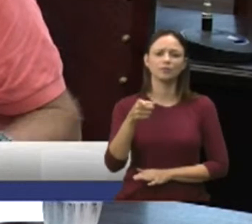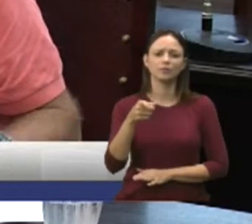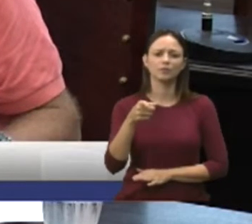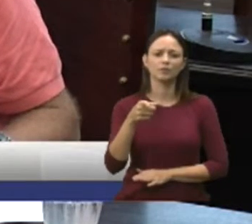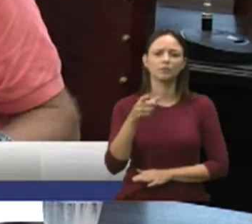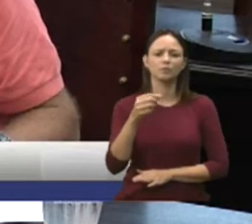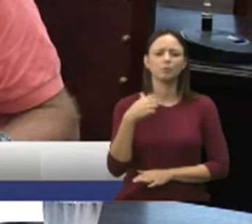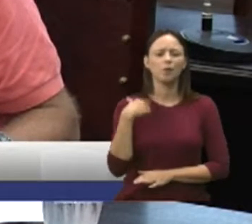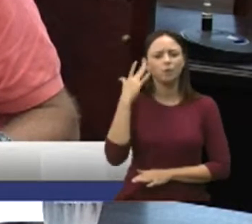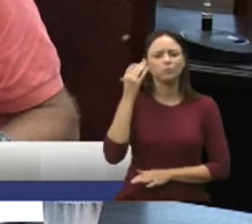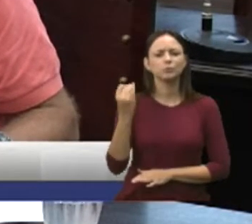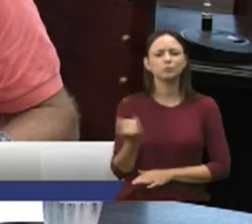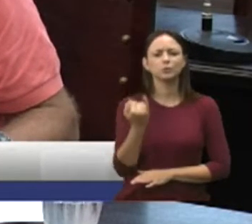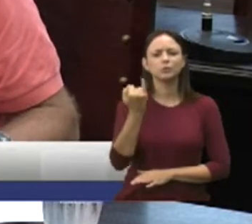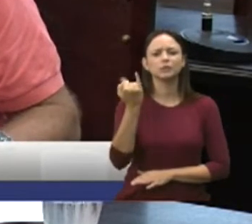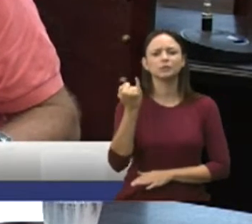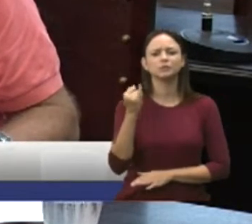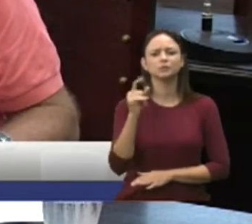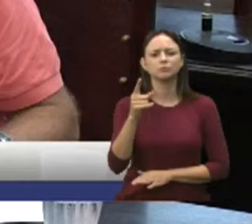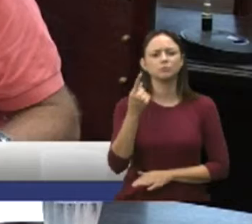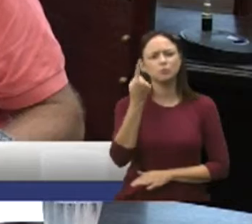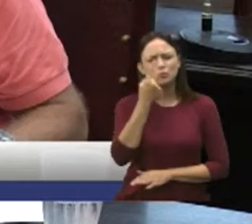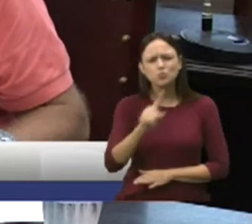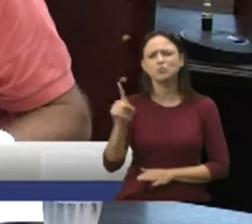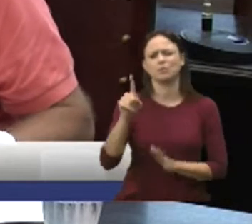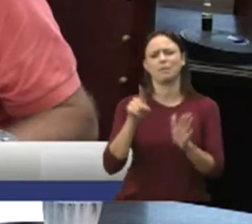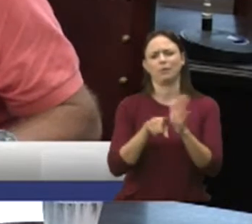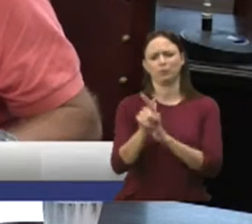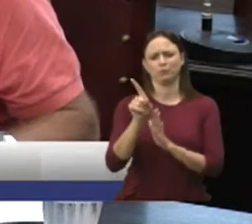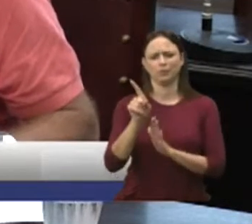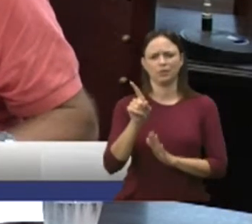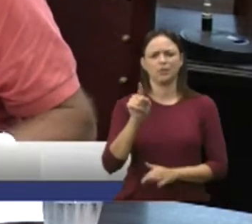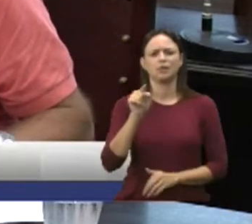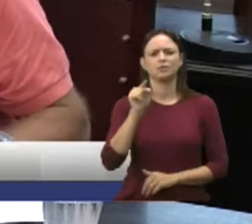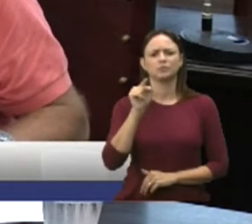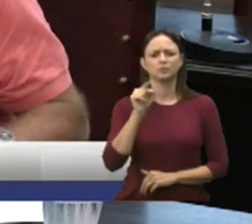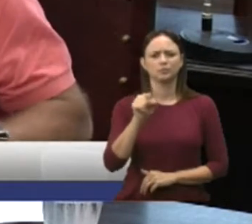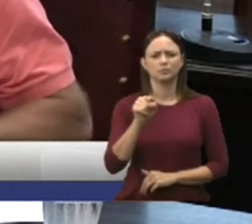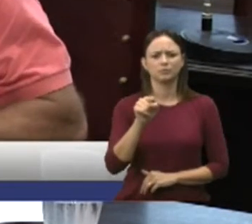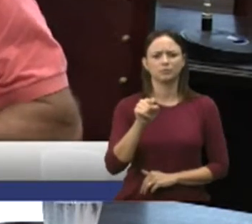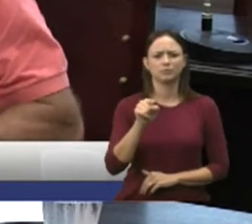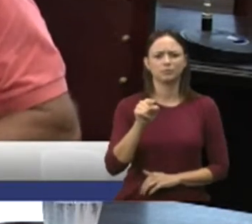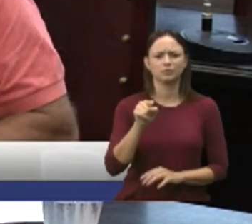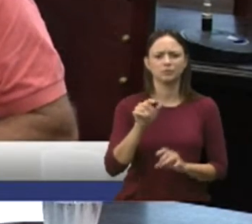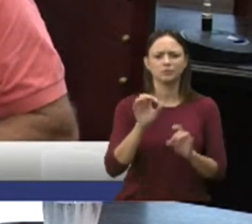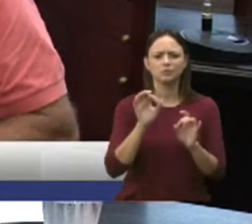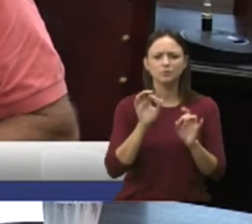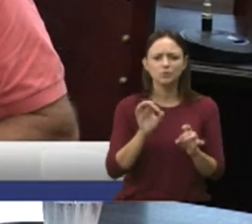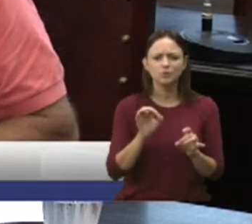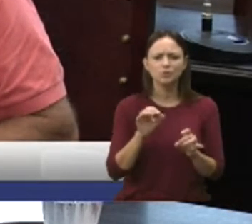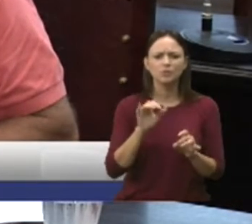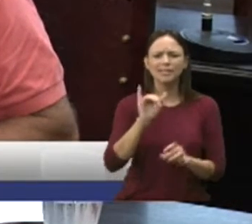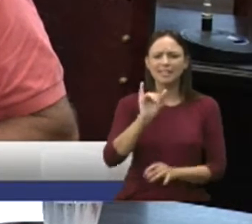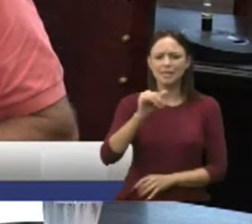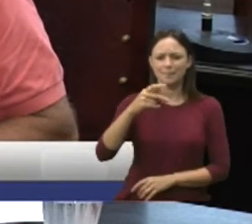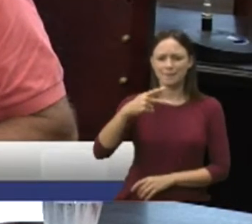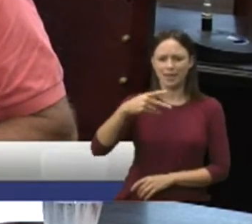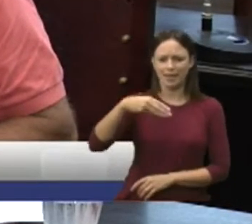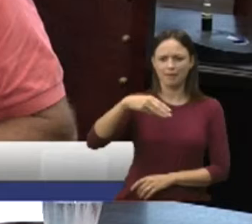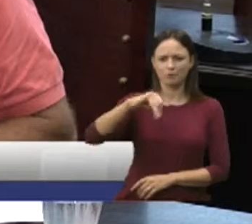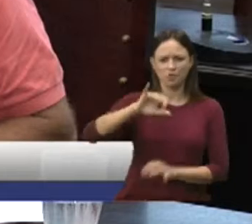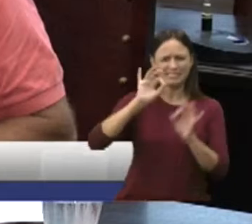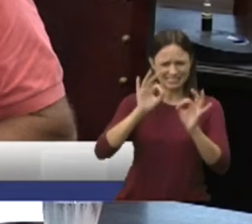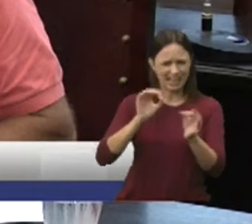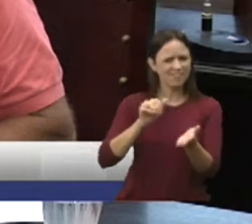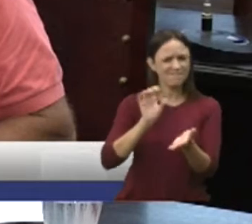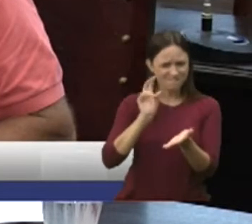muito importante isso, mas gostaria de fazer a última mesmo para você. Já é líquido, certo, a extinção do IPMJ?